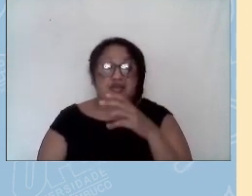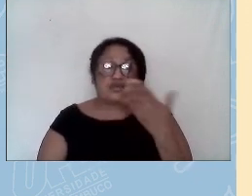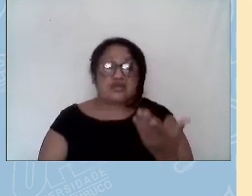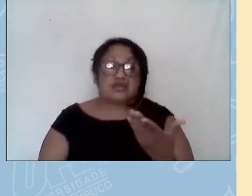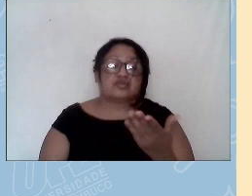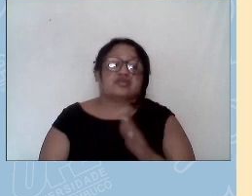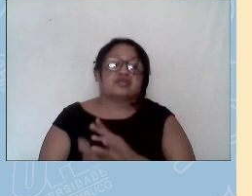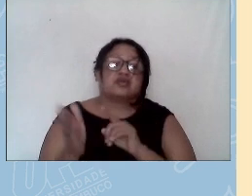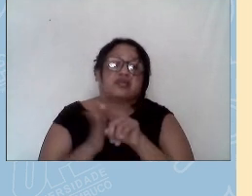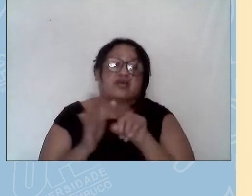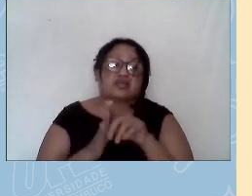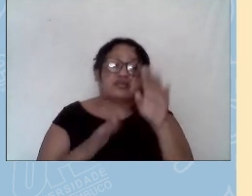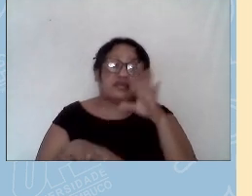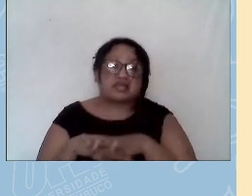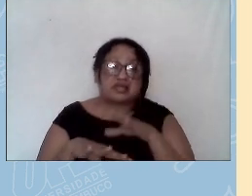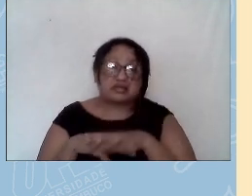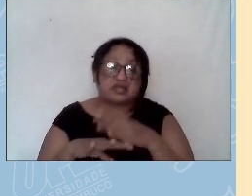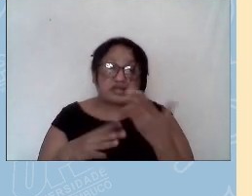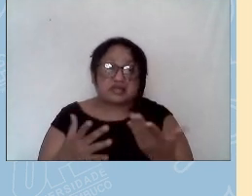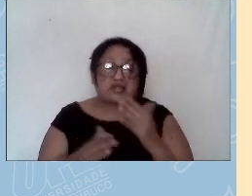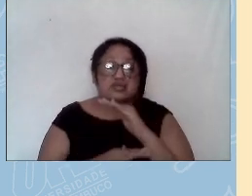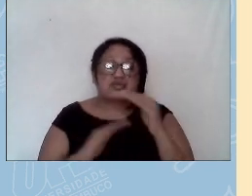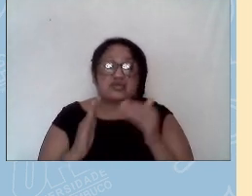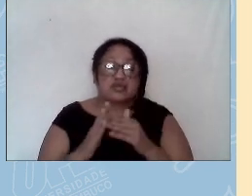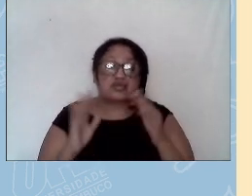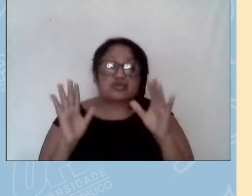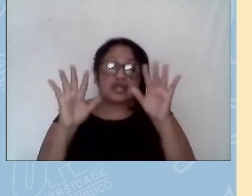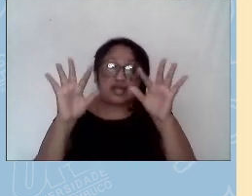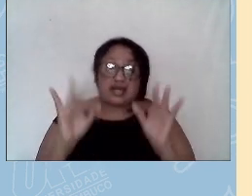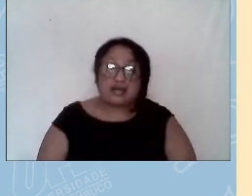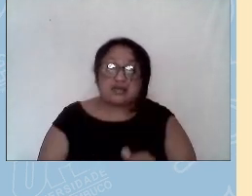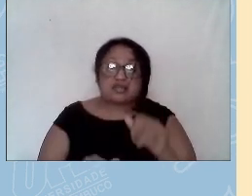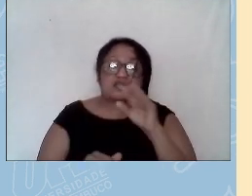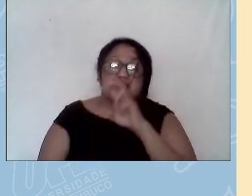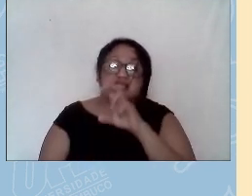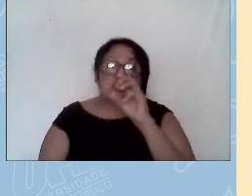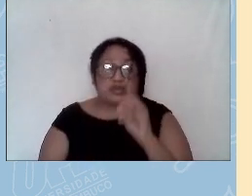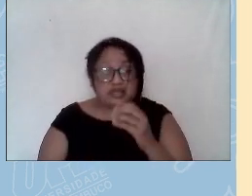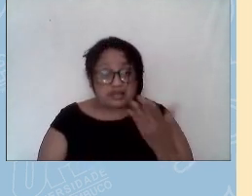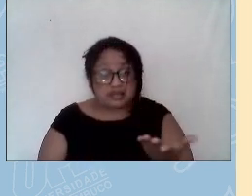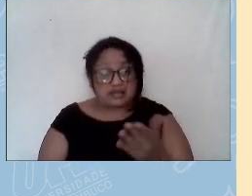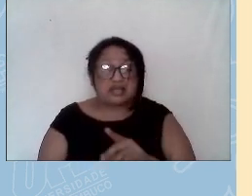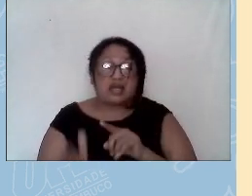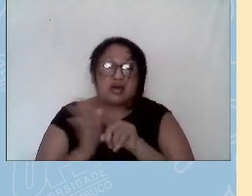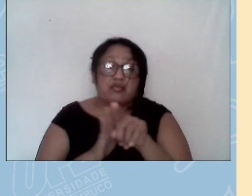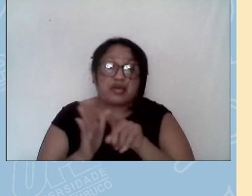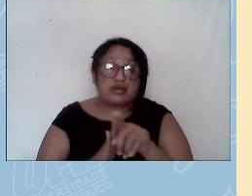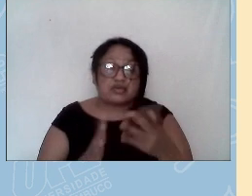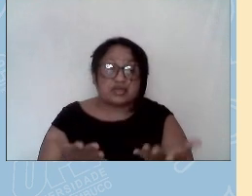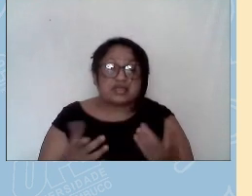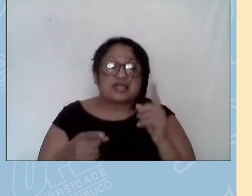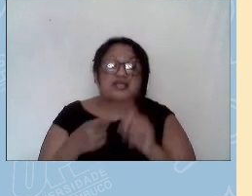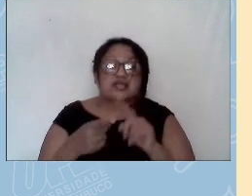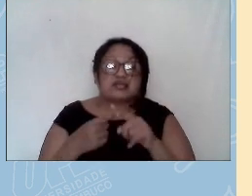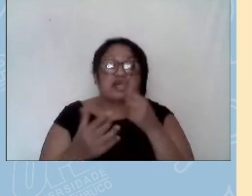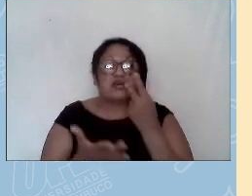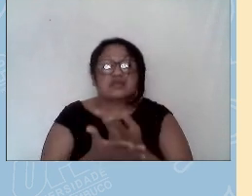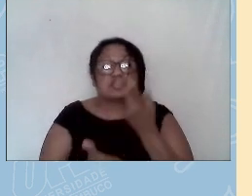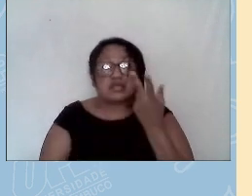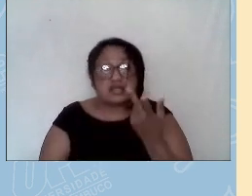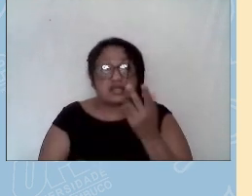na parte de matemática e todo o simulado ele encerrava com a questão 50 que era uma questão também acontece